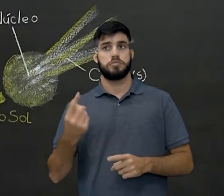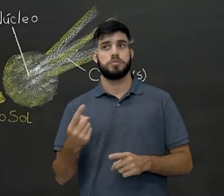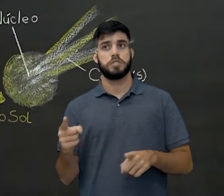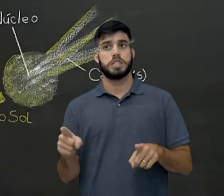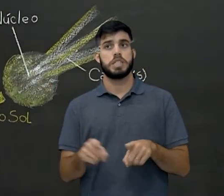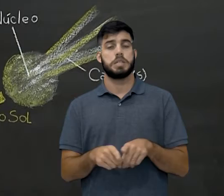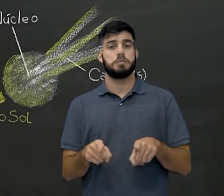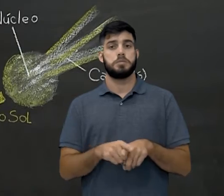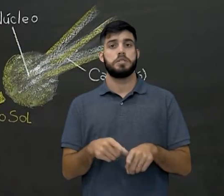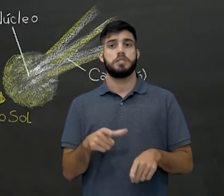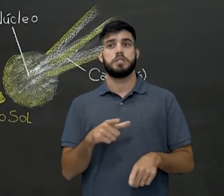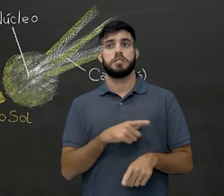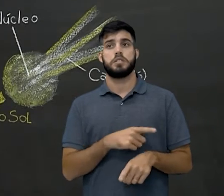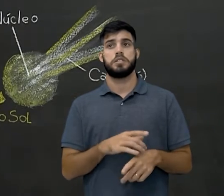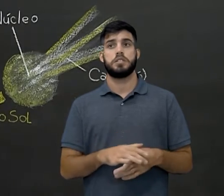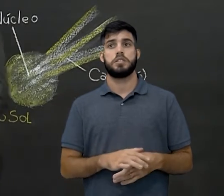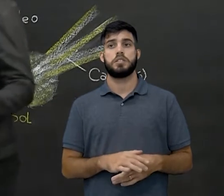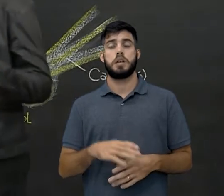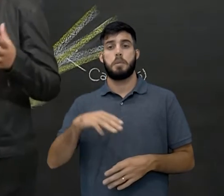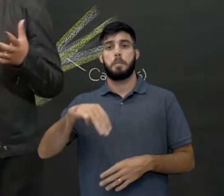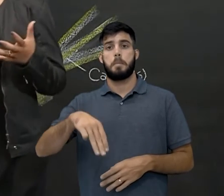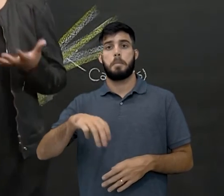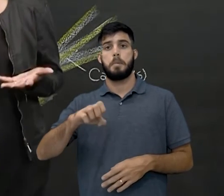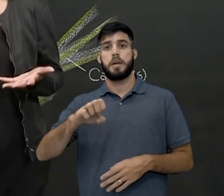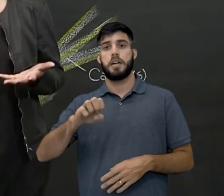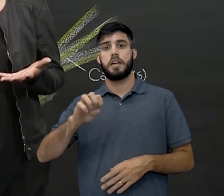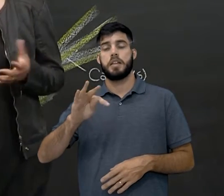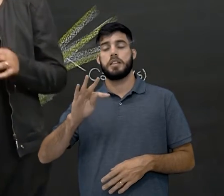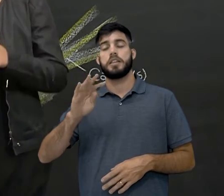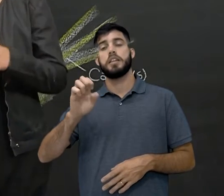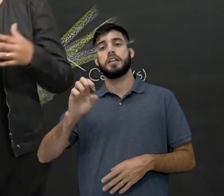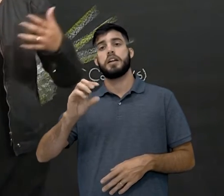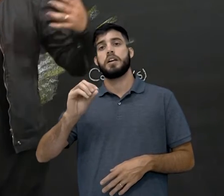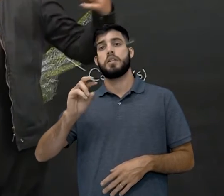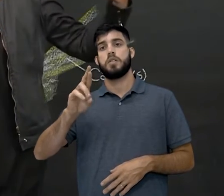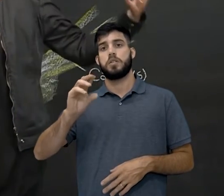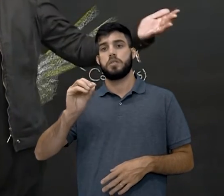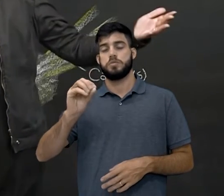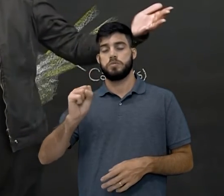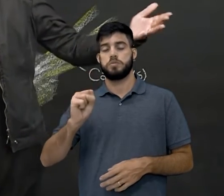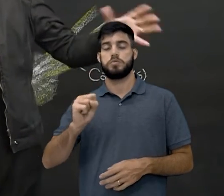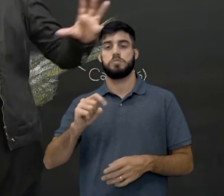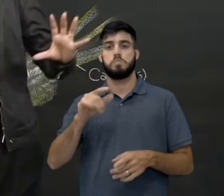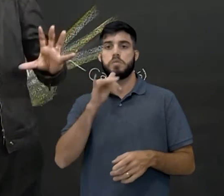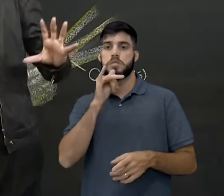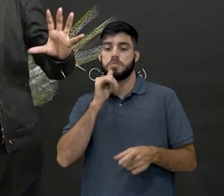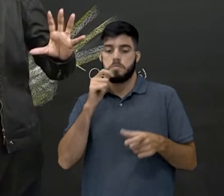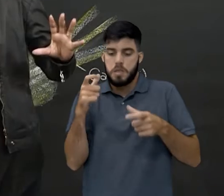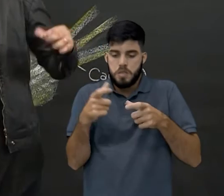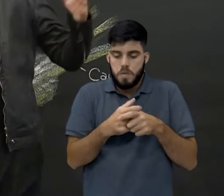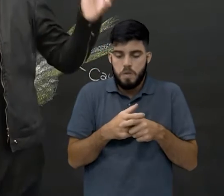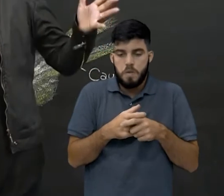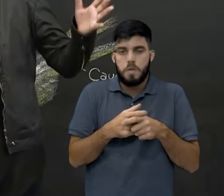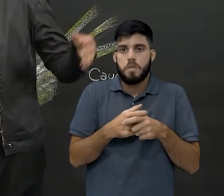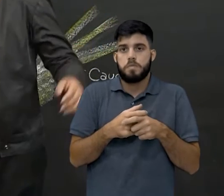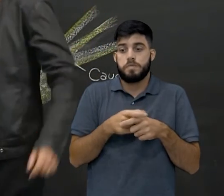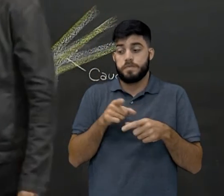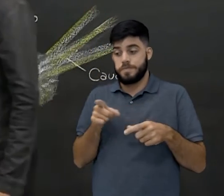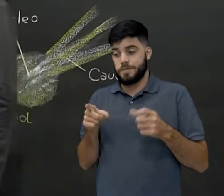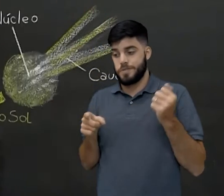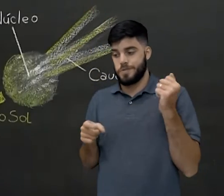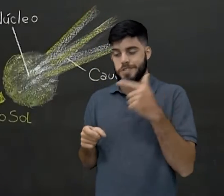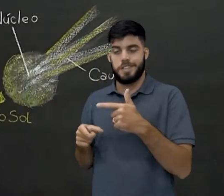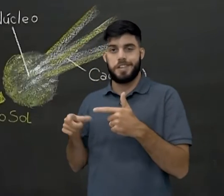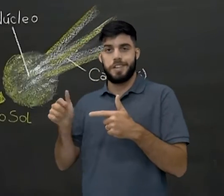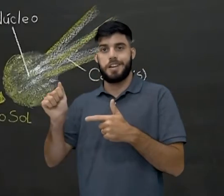os chamados meteoroides. Já os meteoroides já têm uma porção menor. Enquanto os asteroides podem ser muito grandes, podem ser um pouco menores, mas podem ser muito